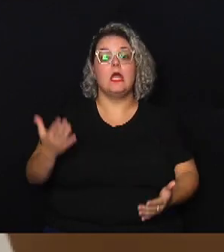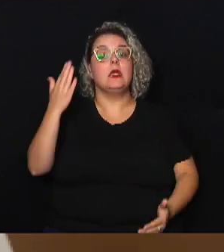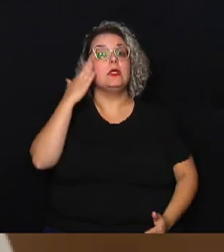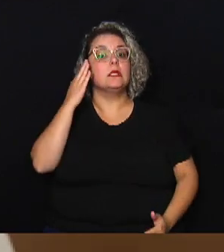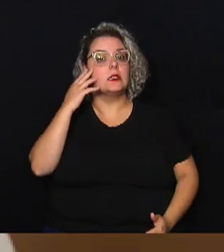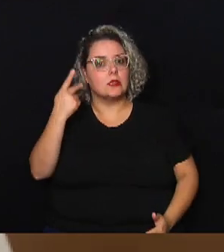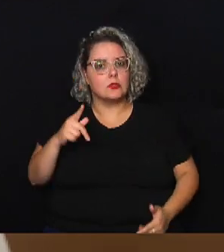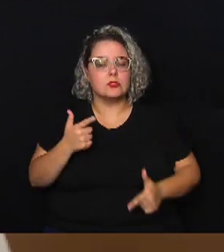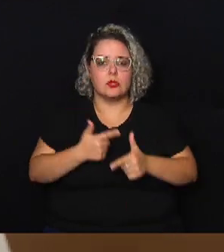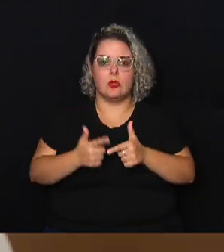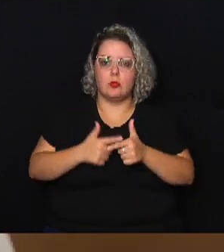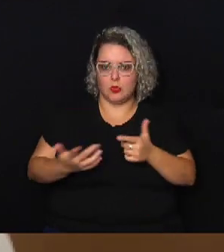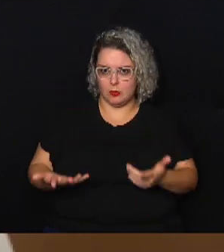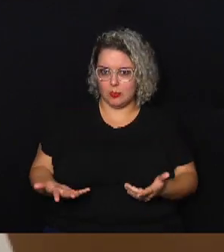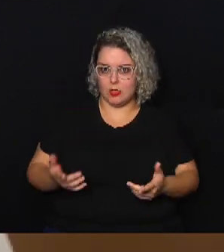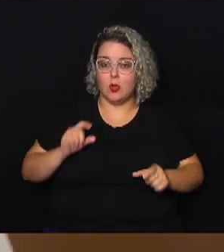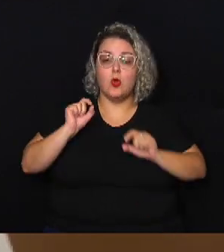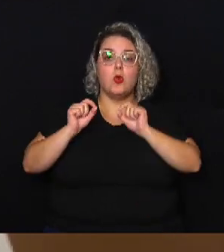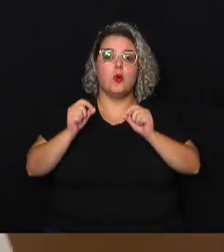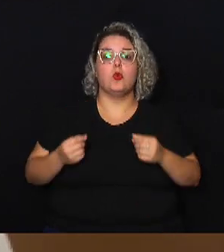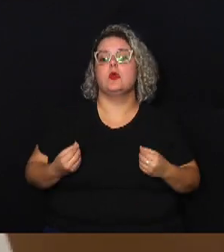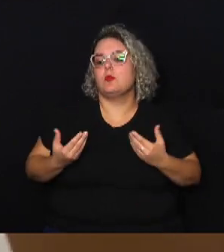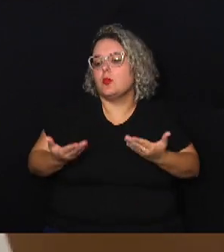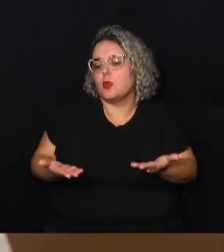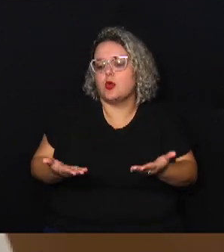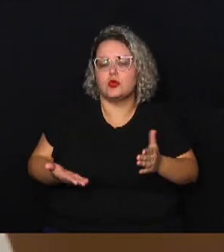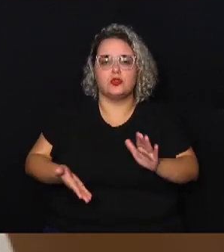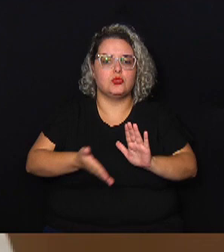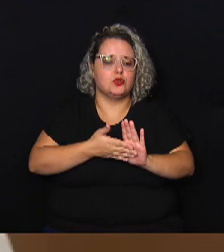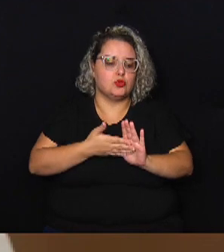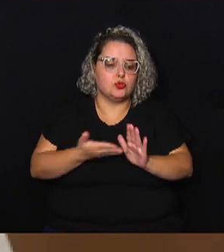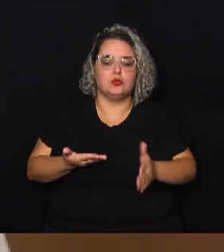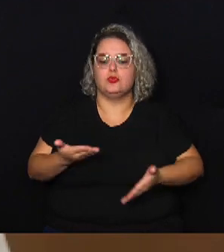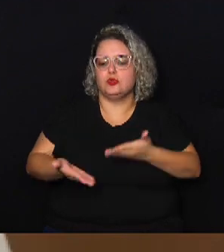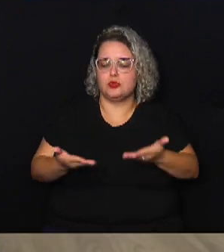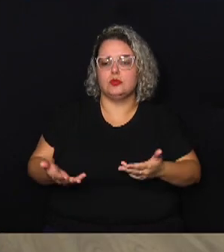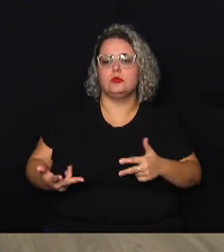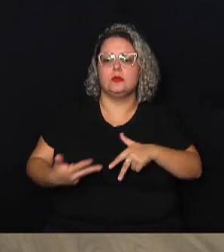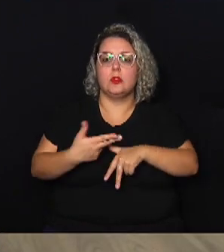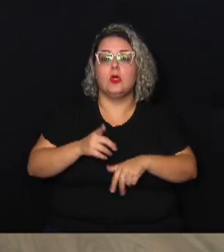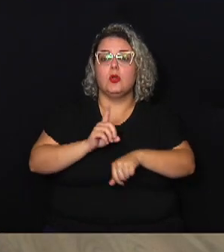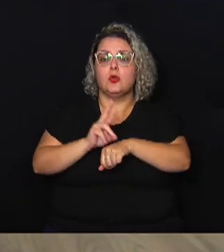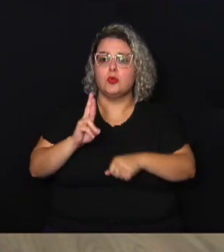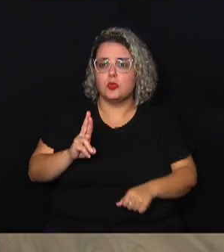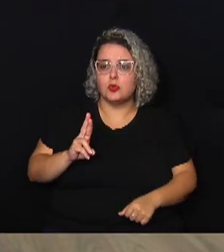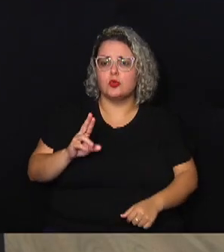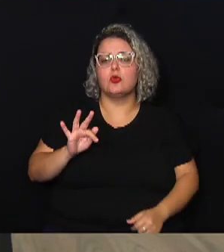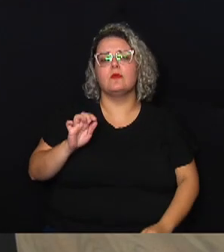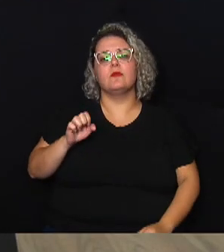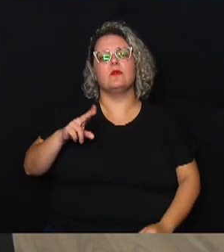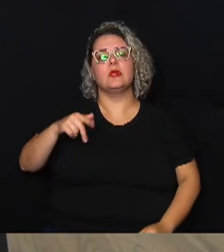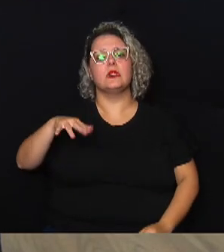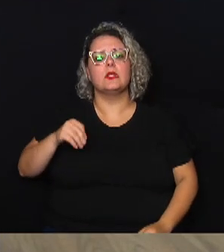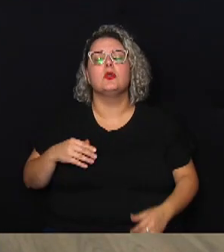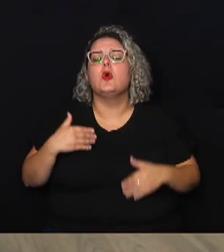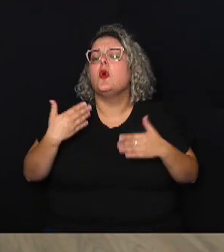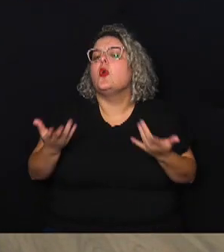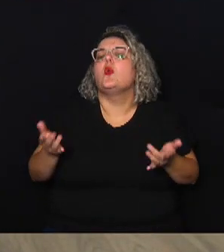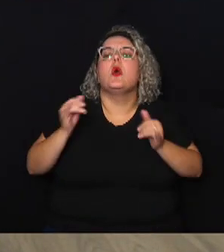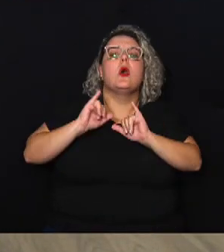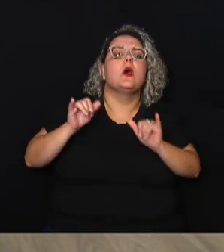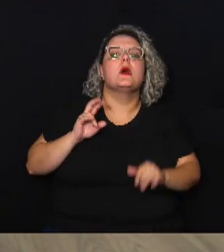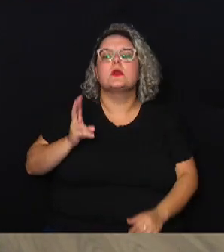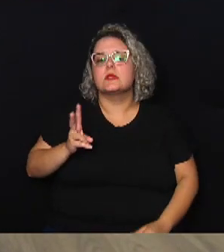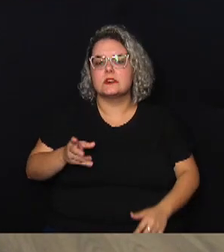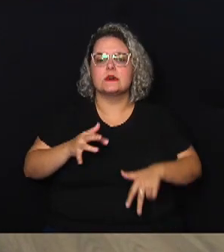problema para entender o que está sendo proposto de tratamento de cirurgia. Doutor Fernando, normalmente qual o recado, qual a mensagem que o senhor sempre deixa aí para